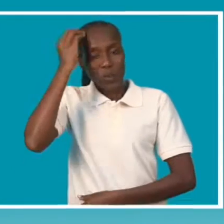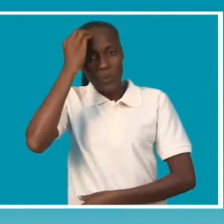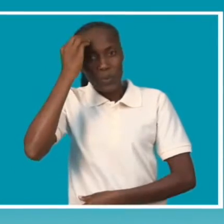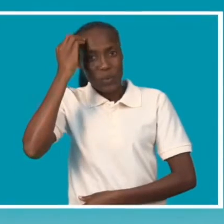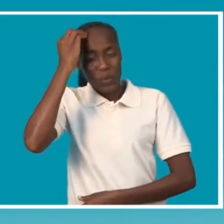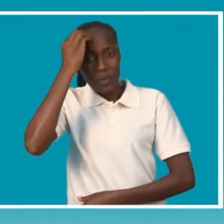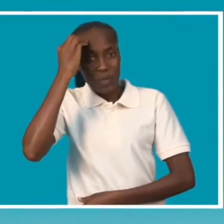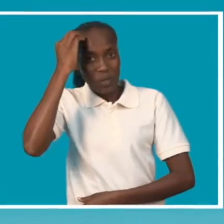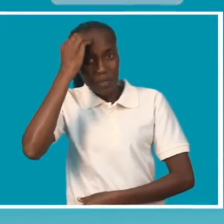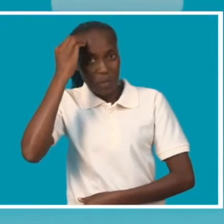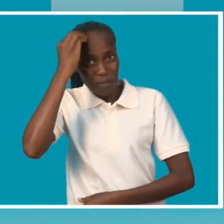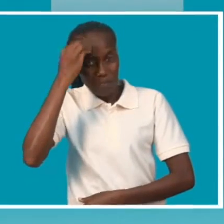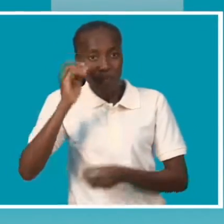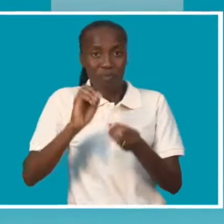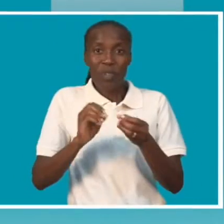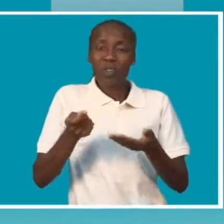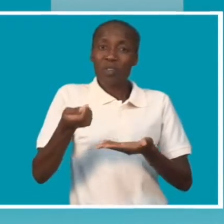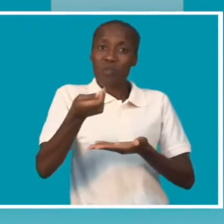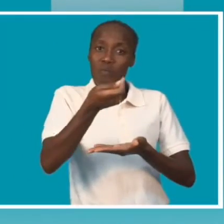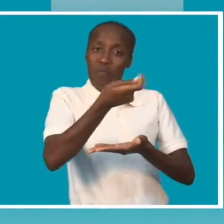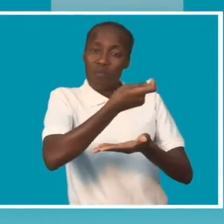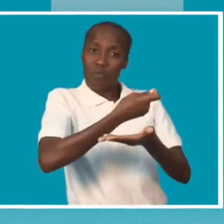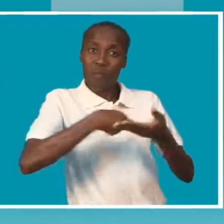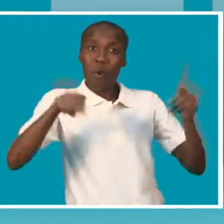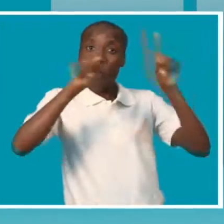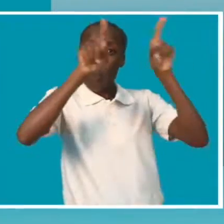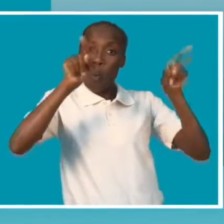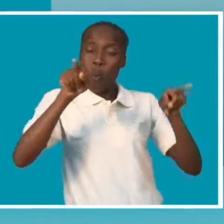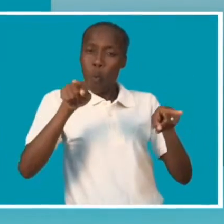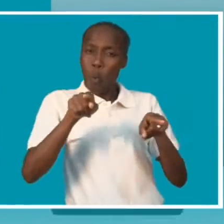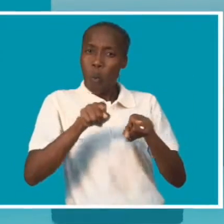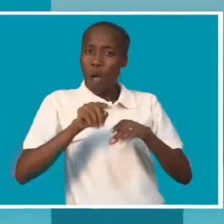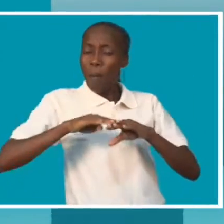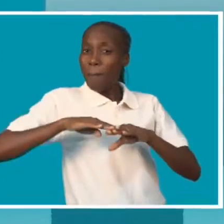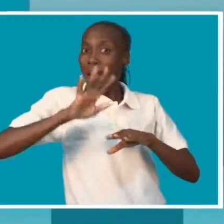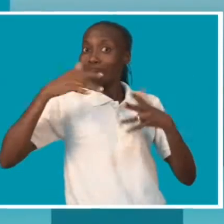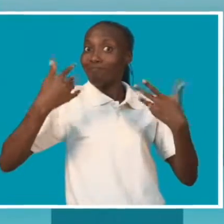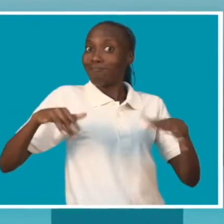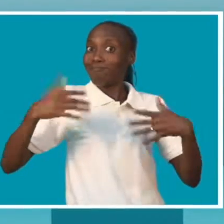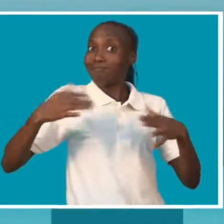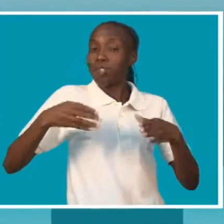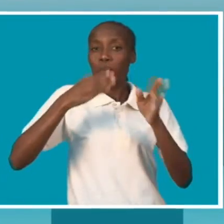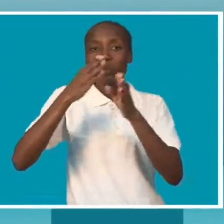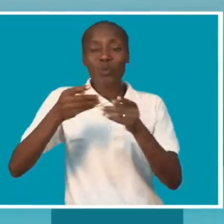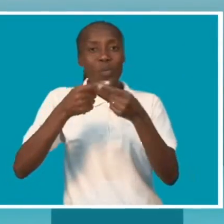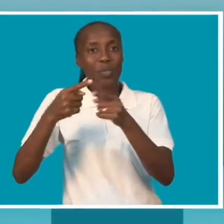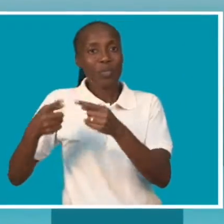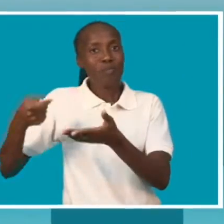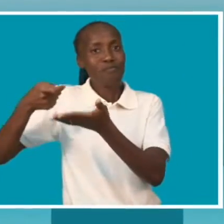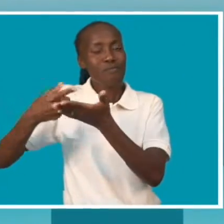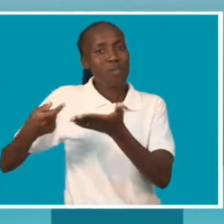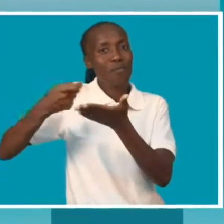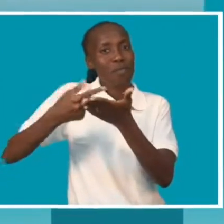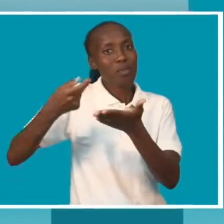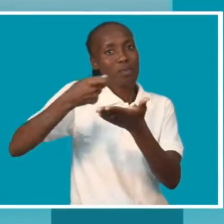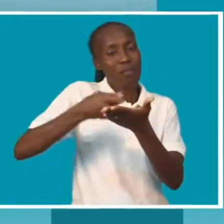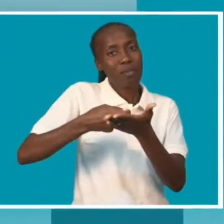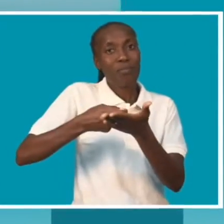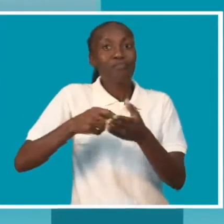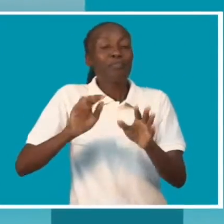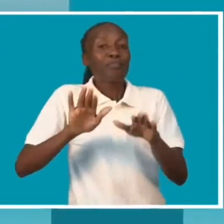sua quatro fantásticos, naturalmente, já falou que são adquiridos por várias pessoas, mesmo além de fronteira. Assim